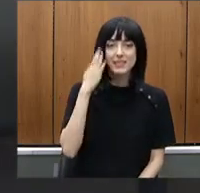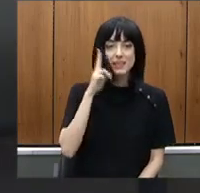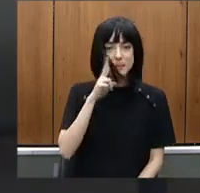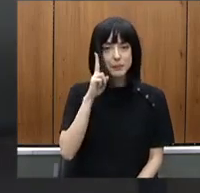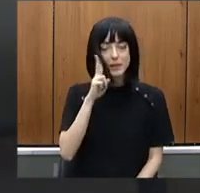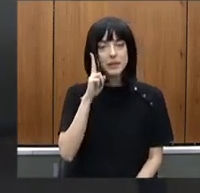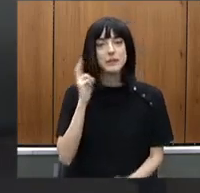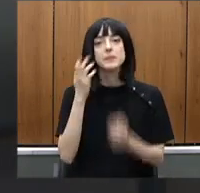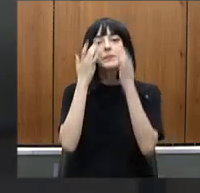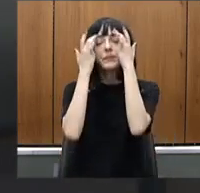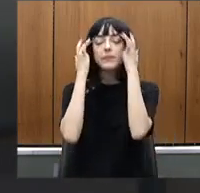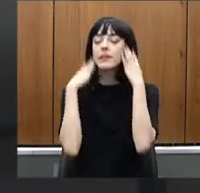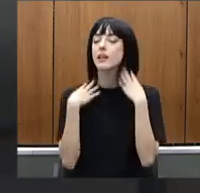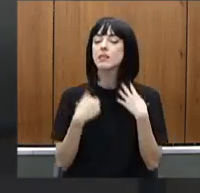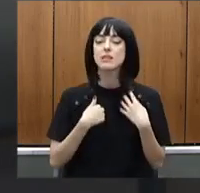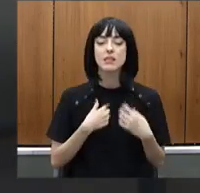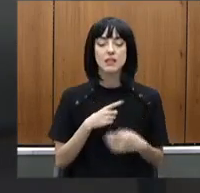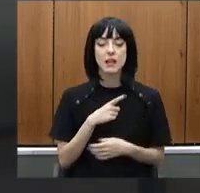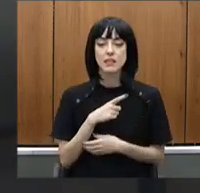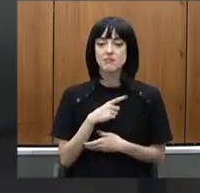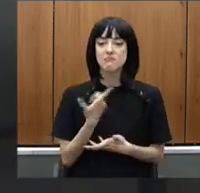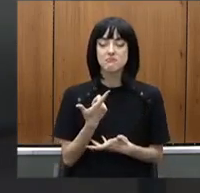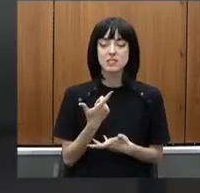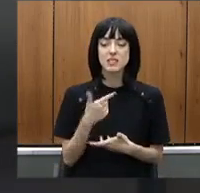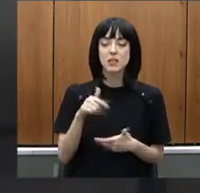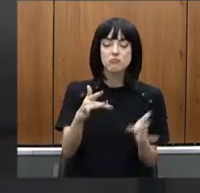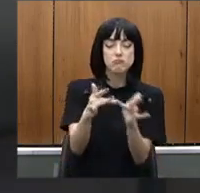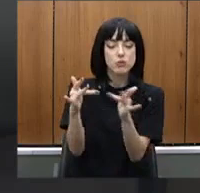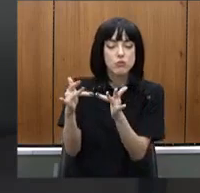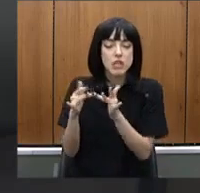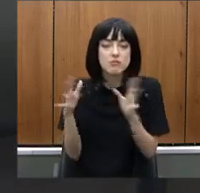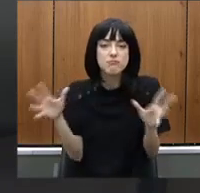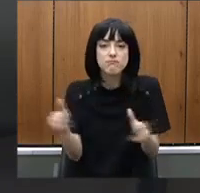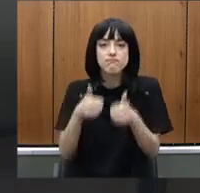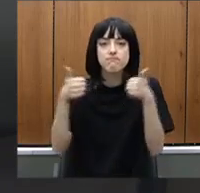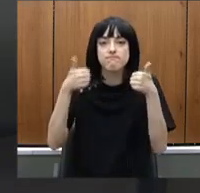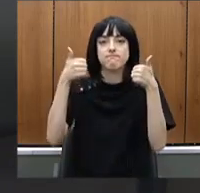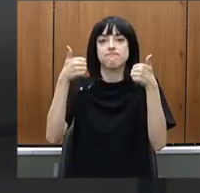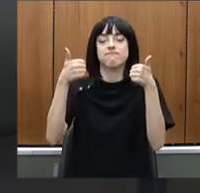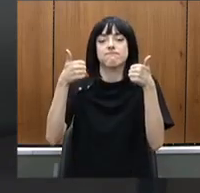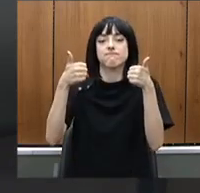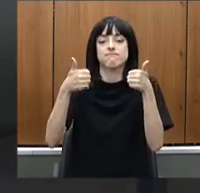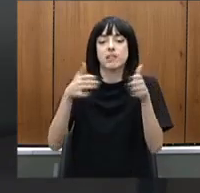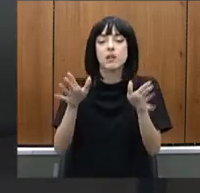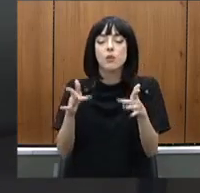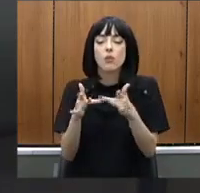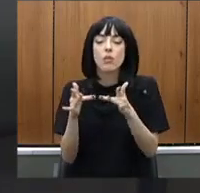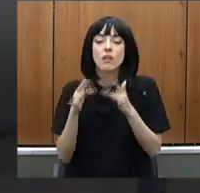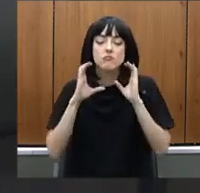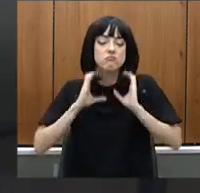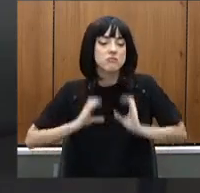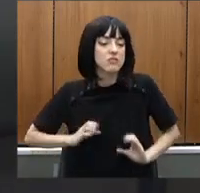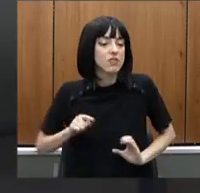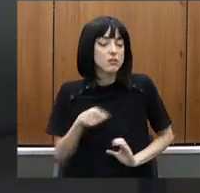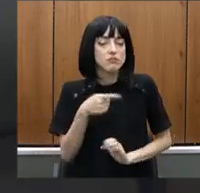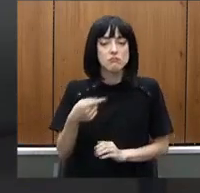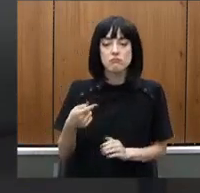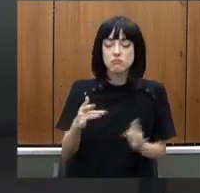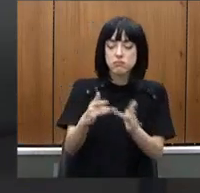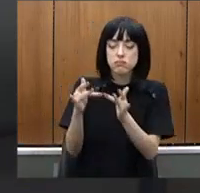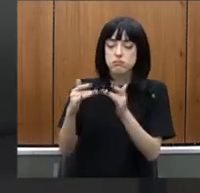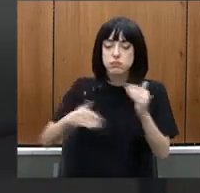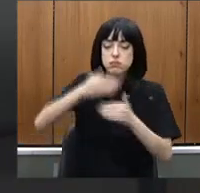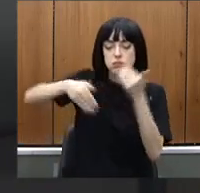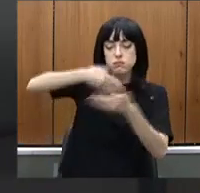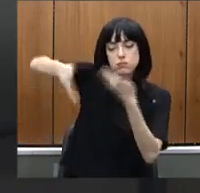né impressionante falando que essa base Comunitária tá sendo positivo ou seja precisamente de vocês né mas gente para ajudar